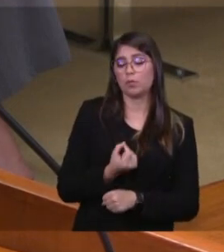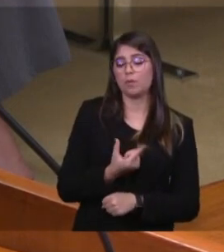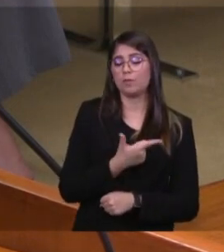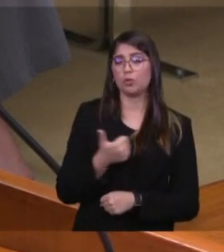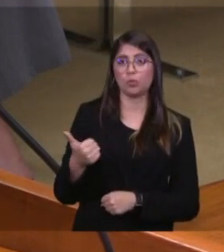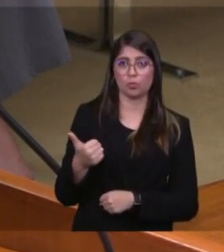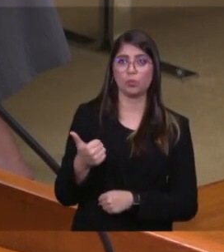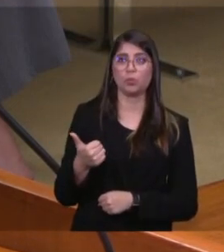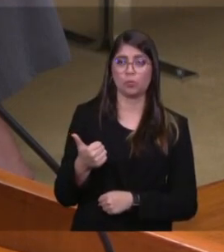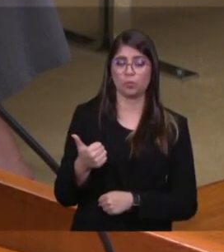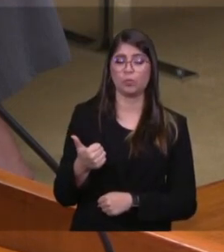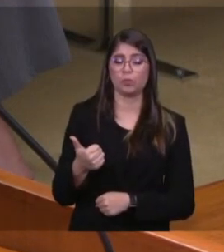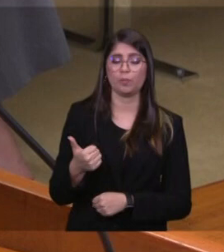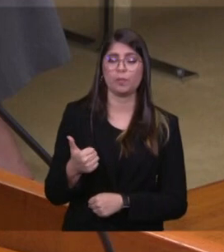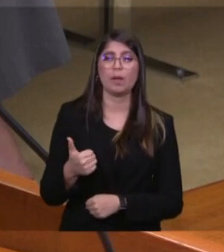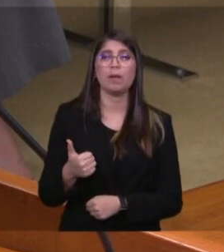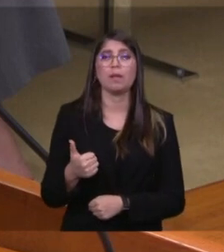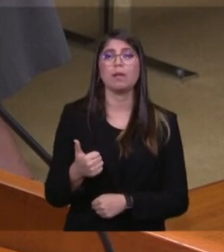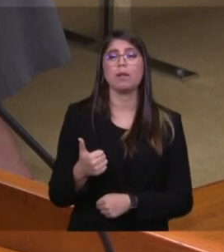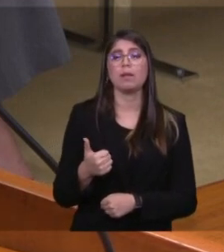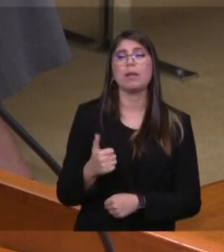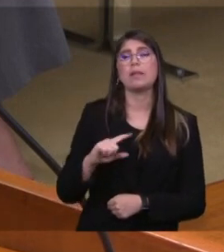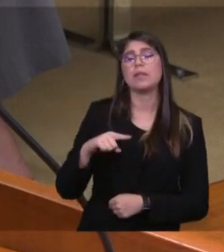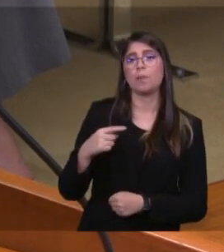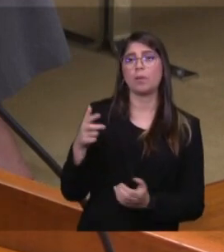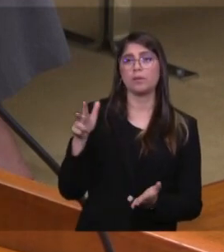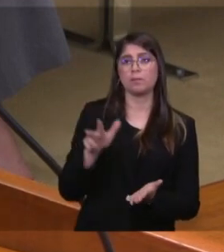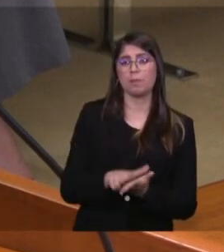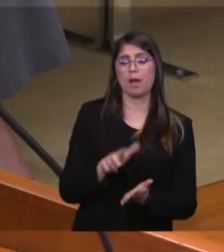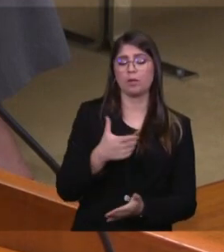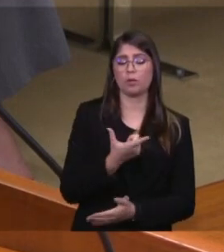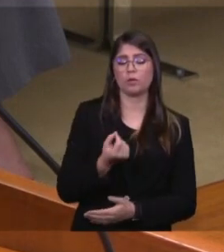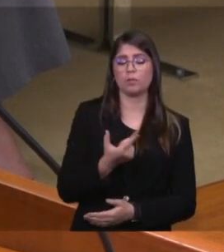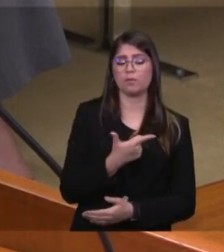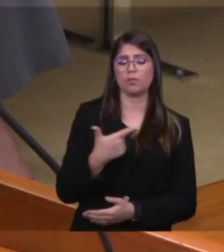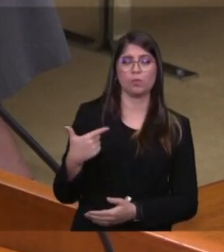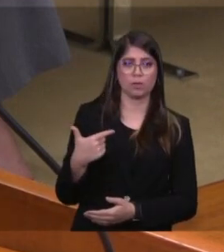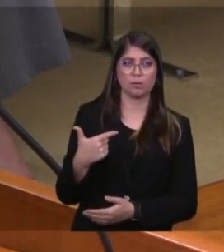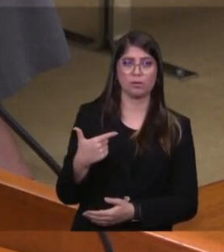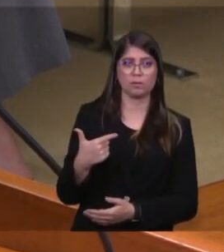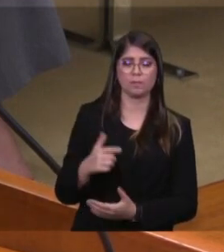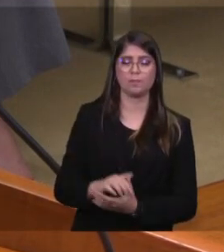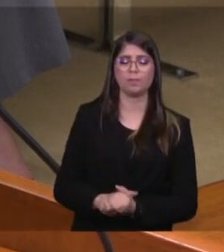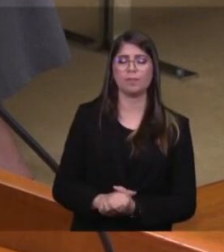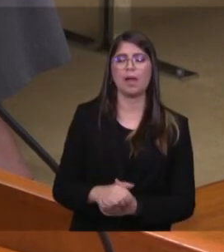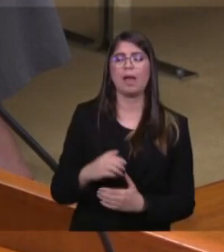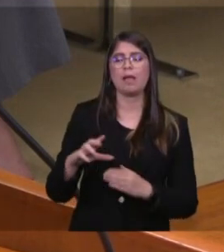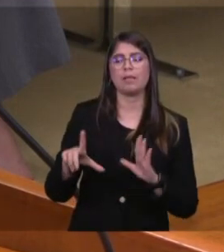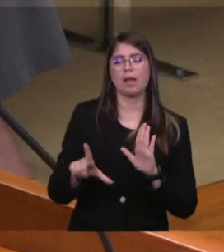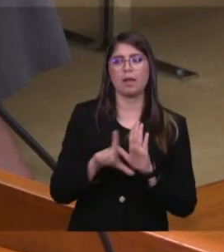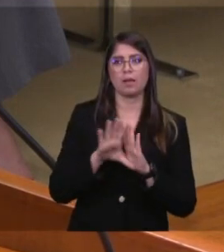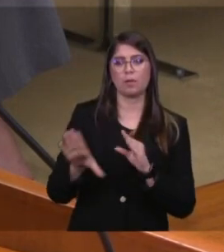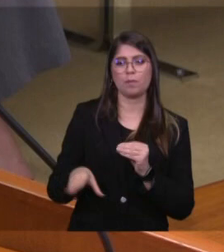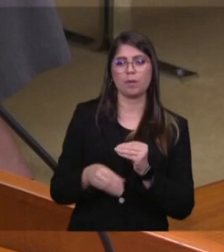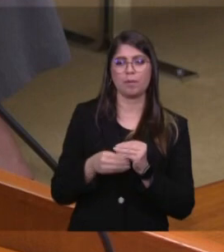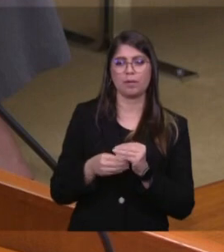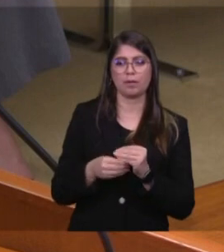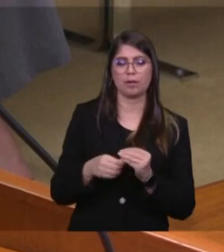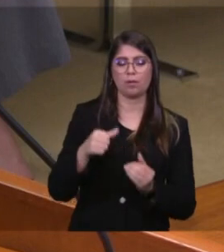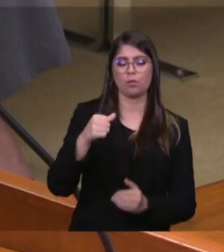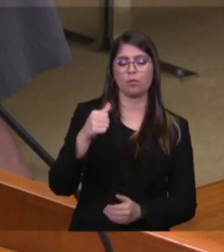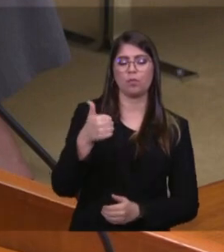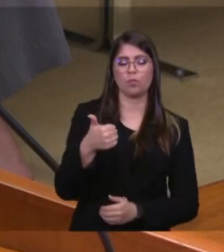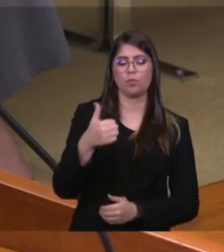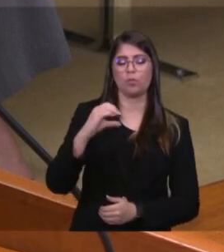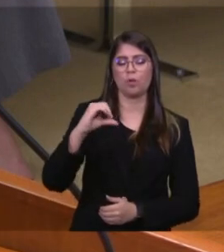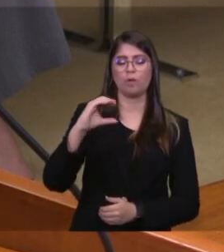2021, com a sanção em 2022, 5 de janeiro de 2022, da lei complementar